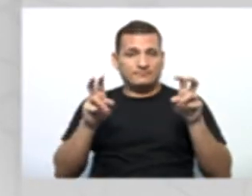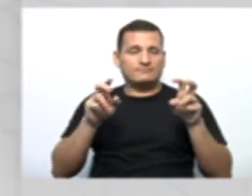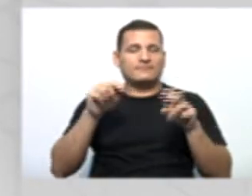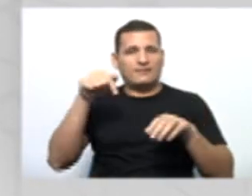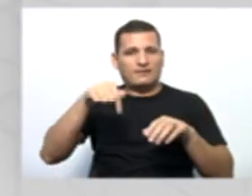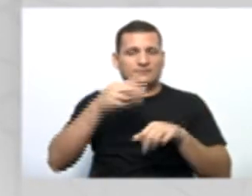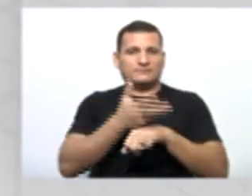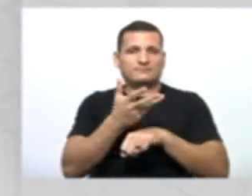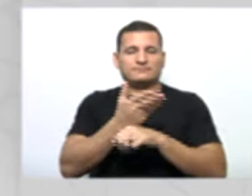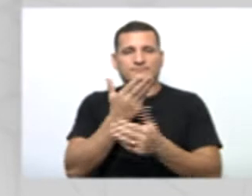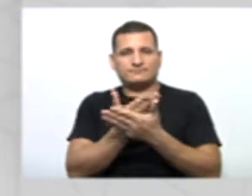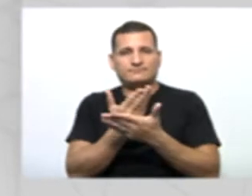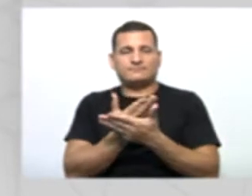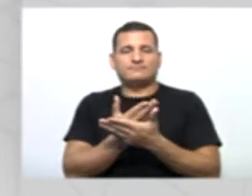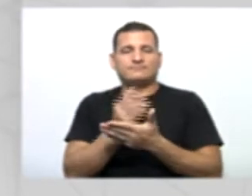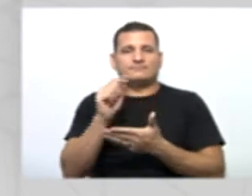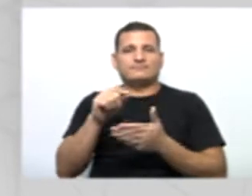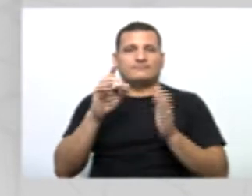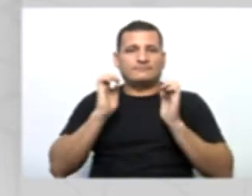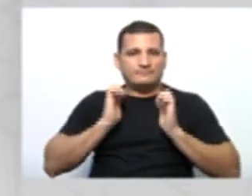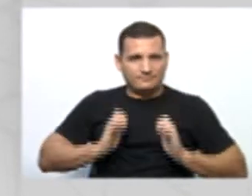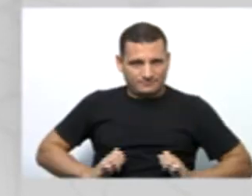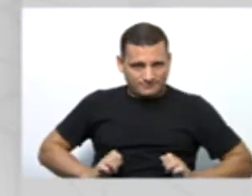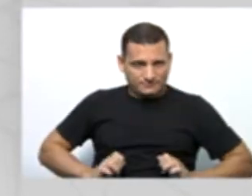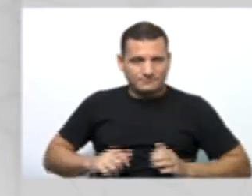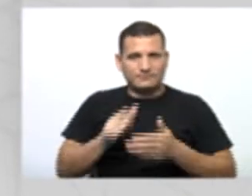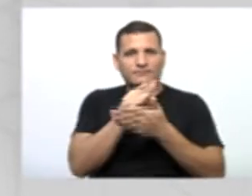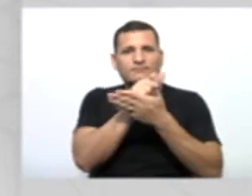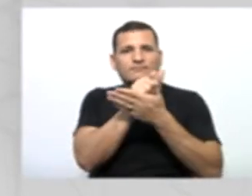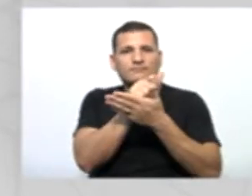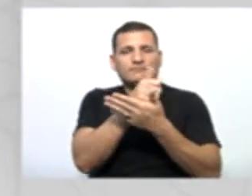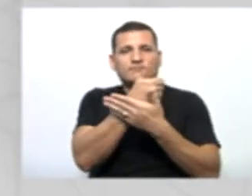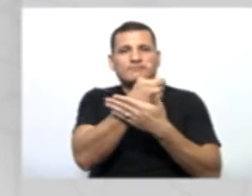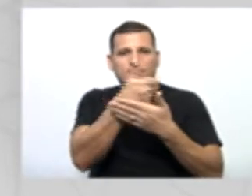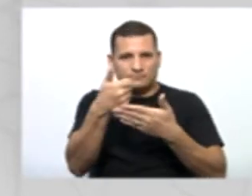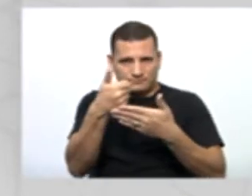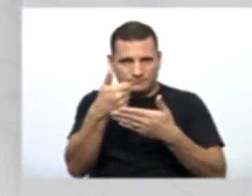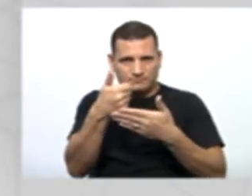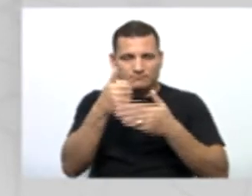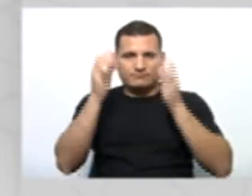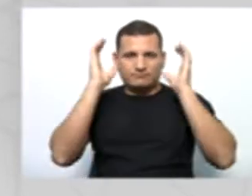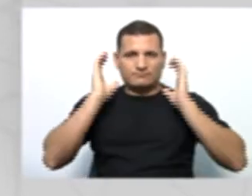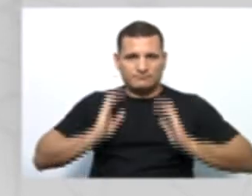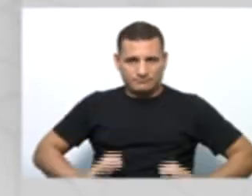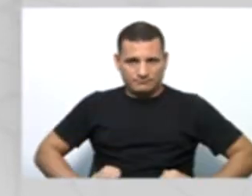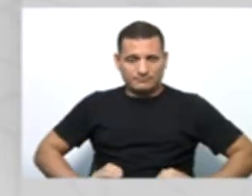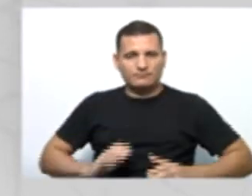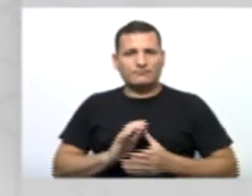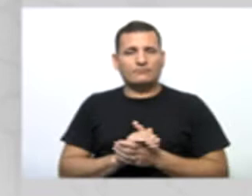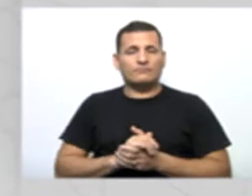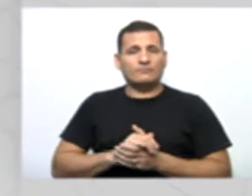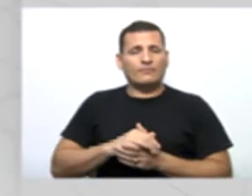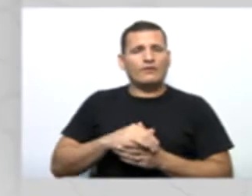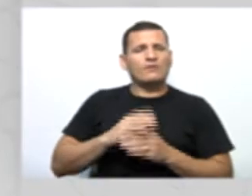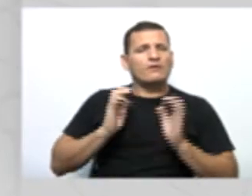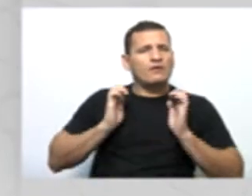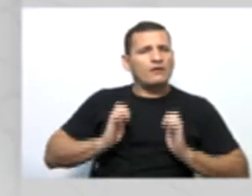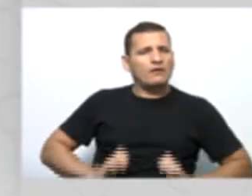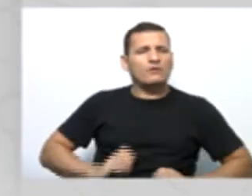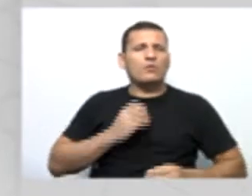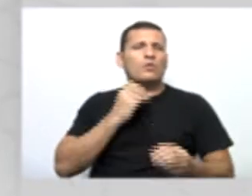nossa disciplina são ética, moral e cidadania, a ética ao longo do pensamento ocidental,